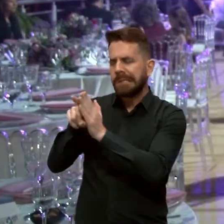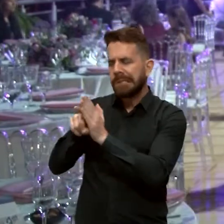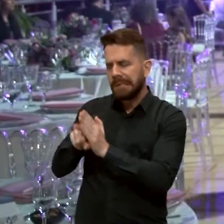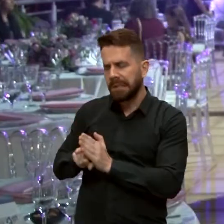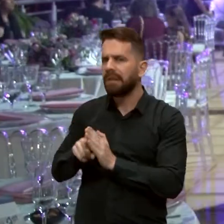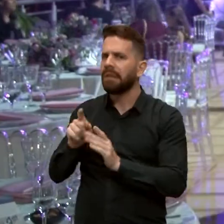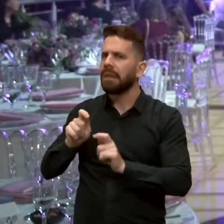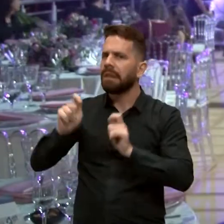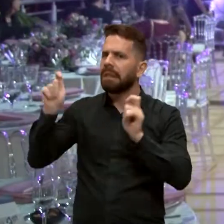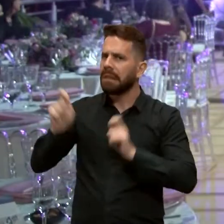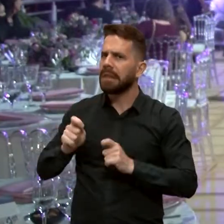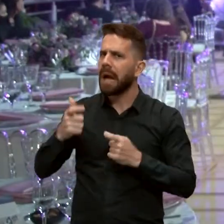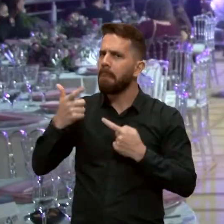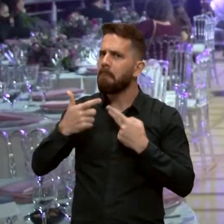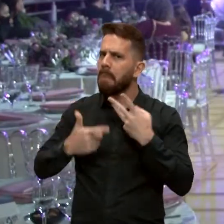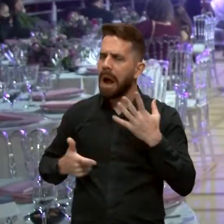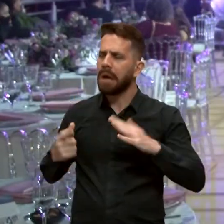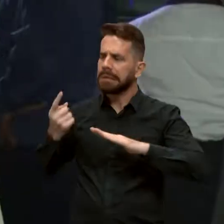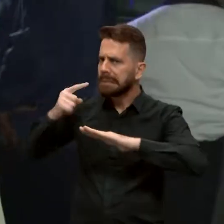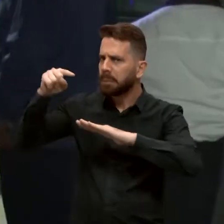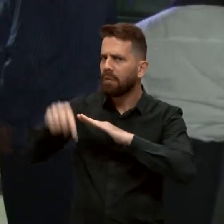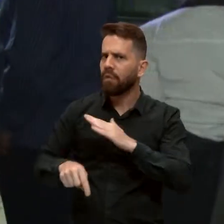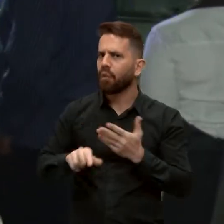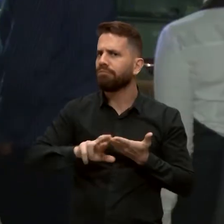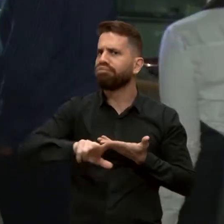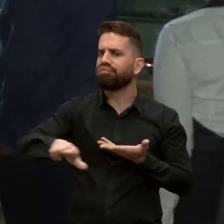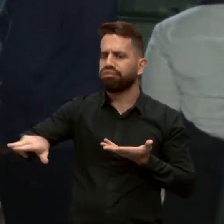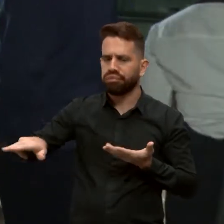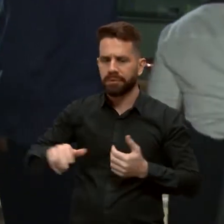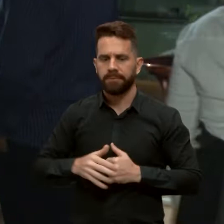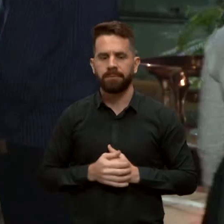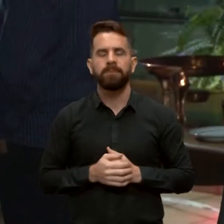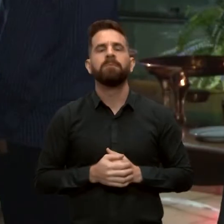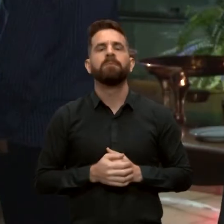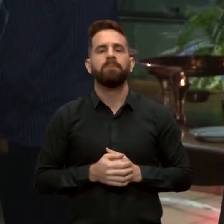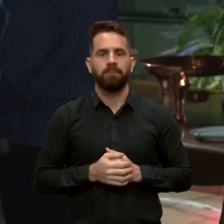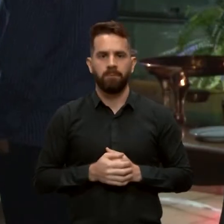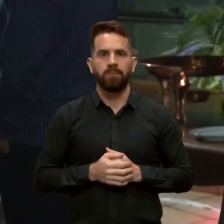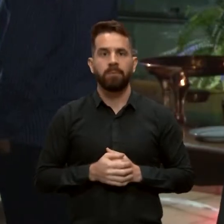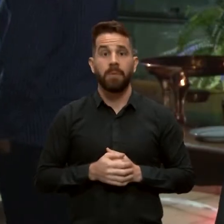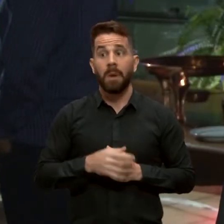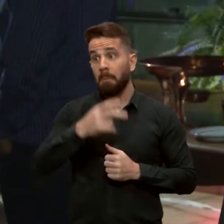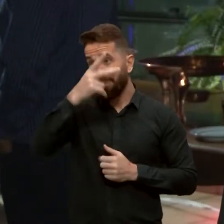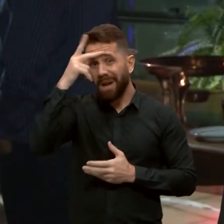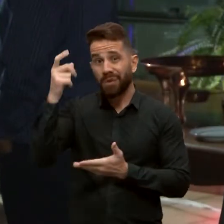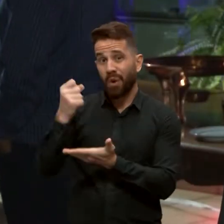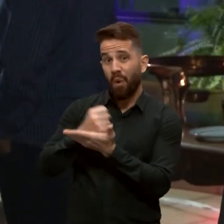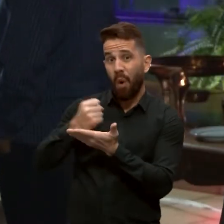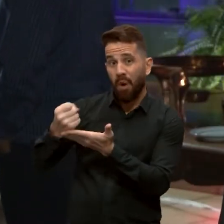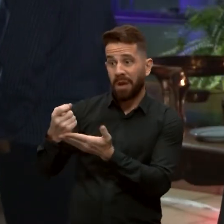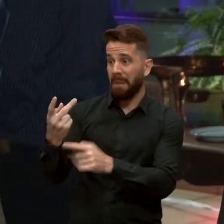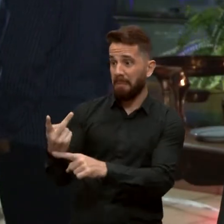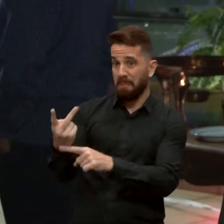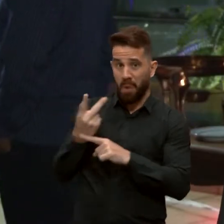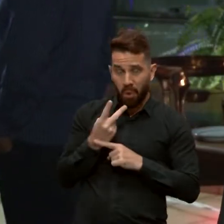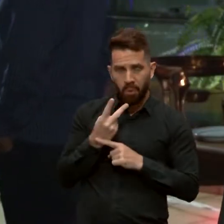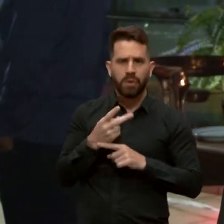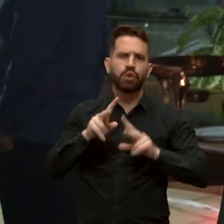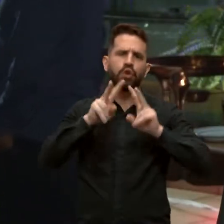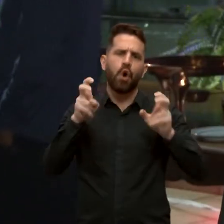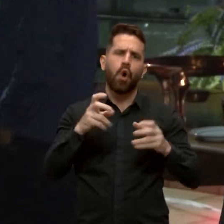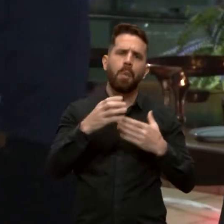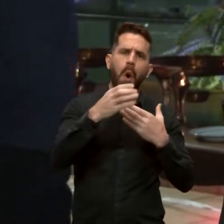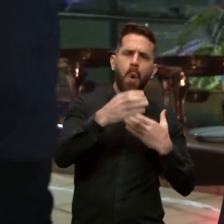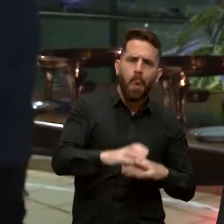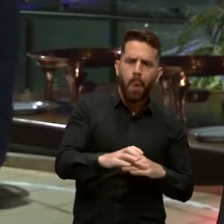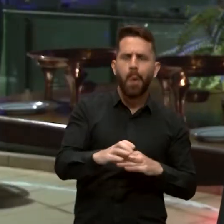a expertise que a Universidade Federal já acumula. Quando os contratantes normalmente nos procuram em busca de concursos e processos seletivos, eles